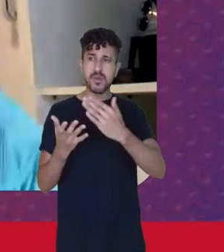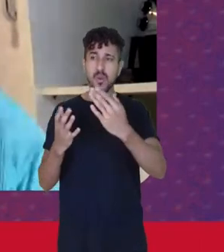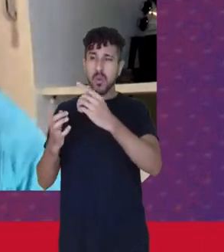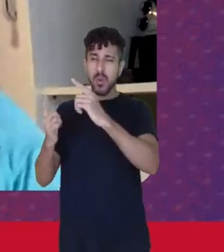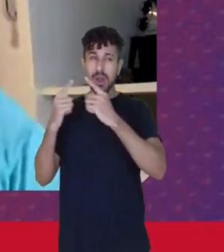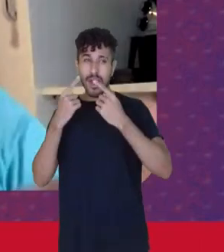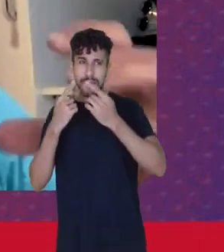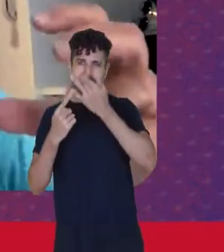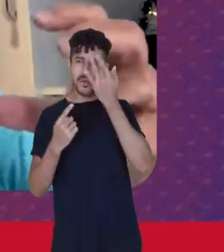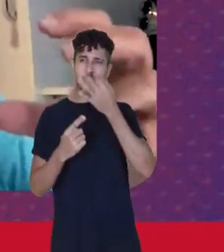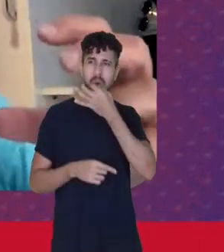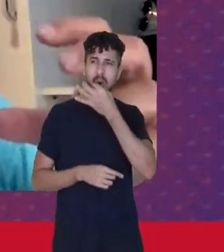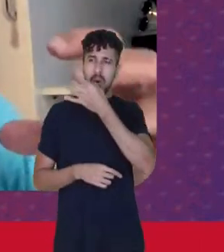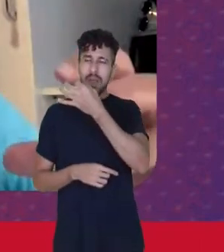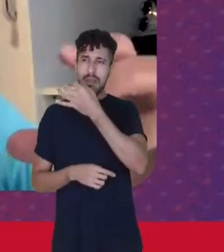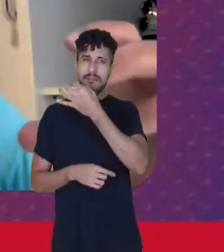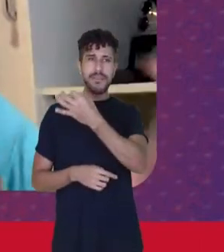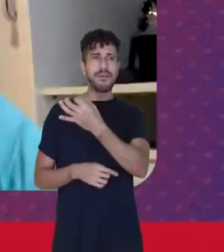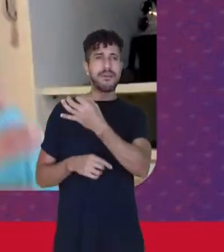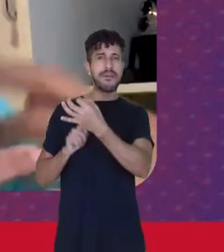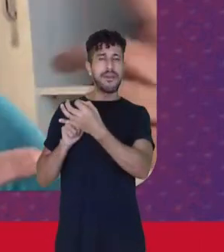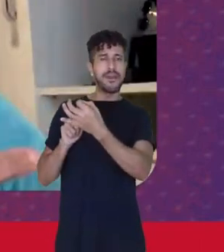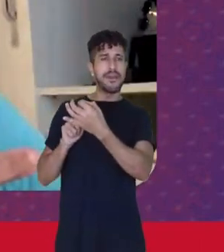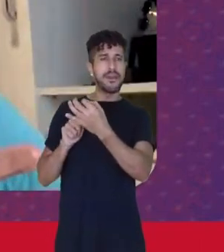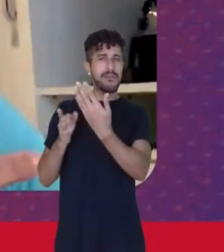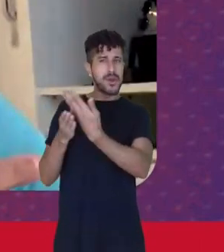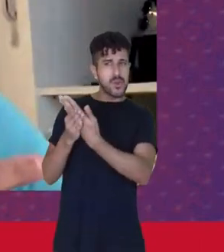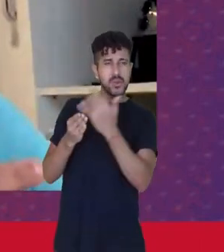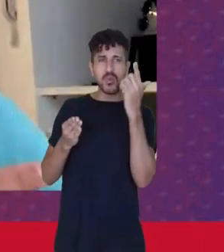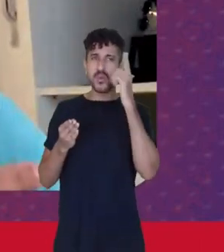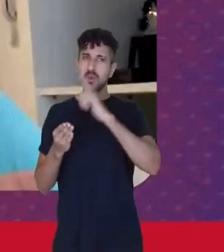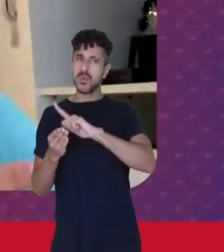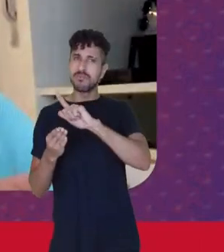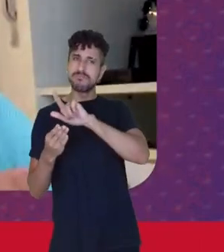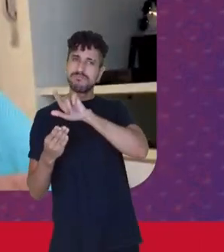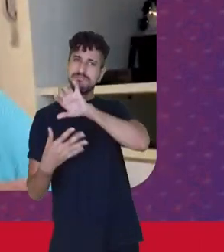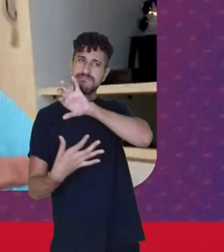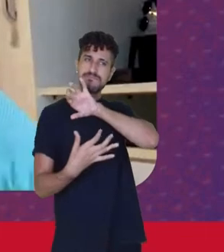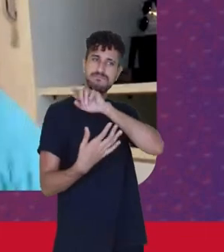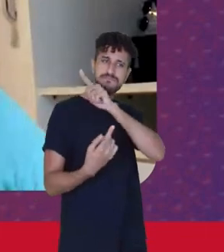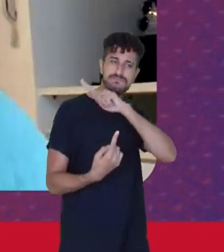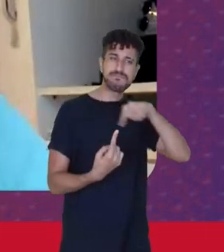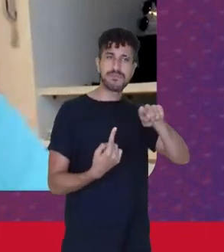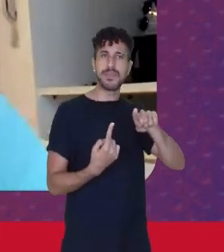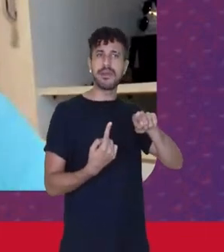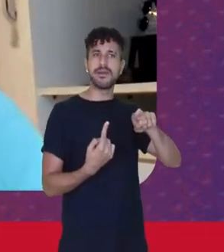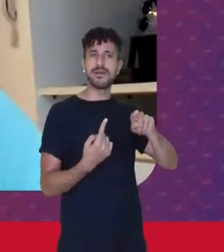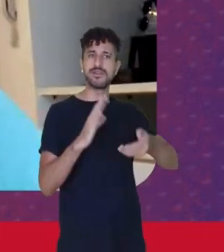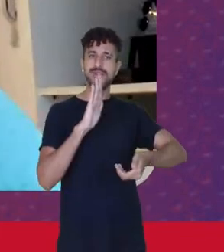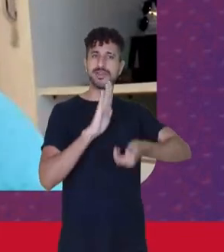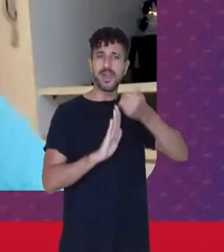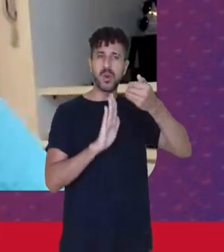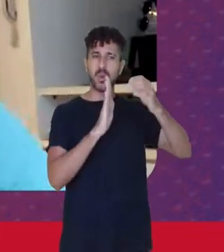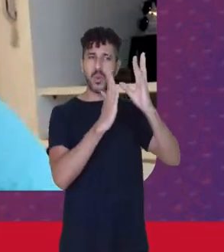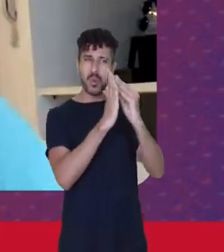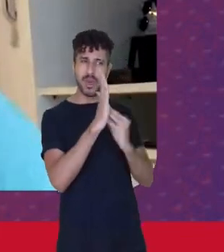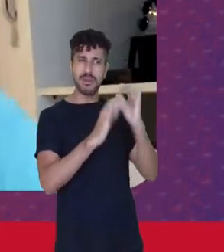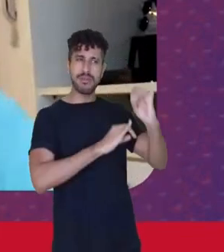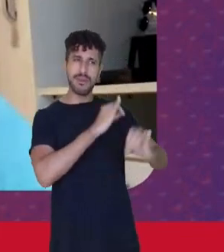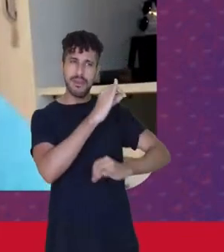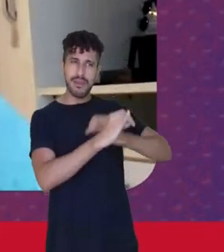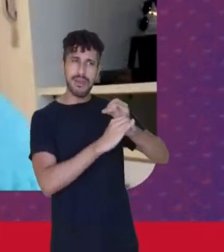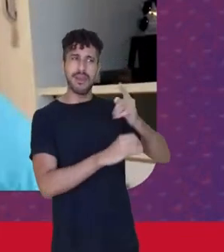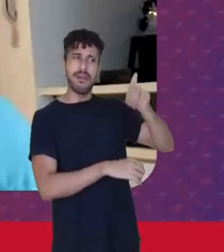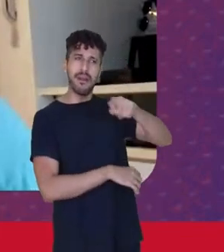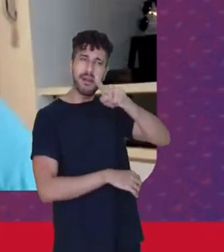gente poder acionar, inclusive, né, até encaminhamento legal, tanto para retirar o conteúdo, né, como também